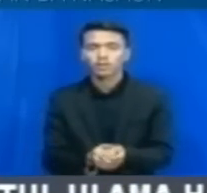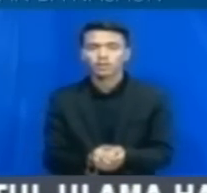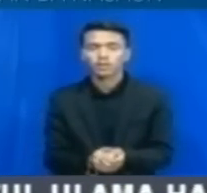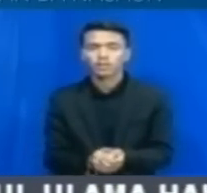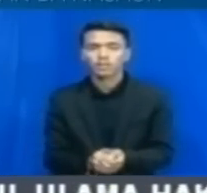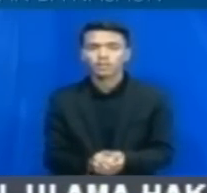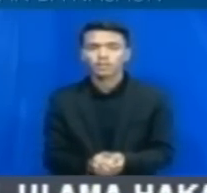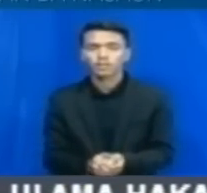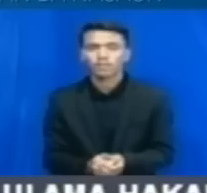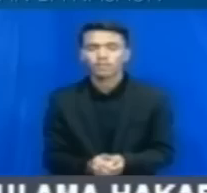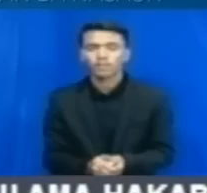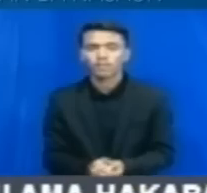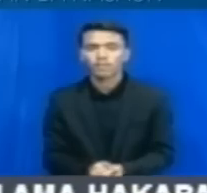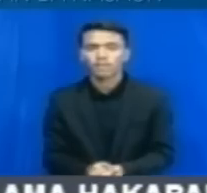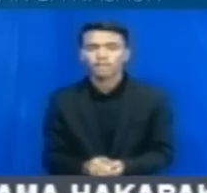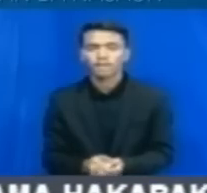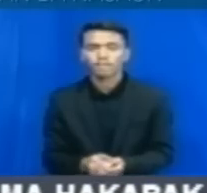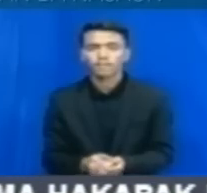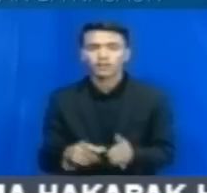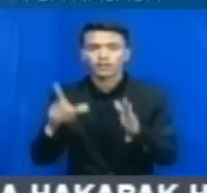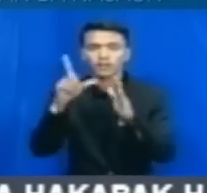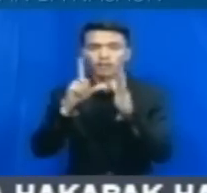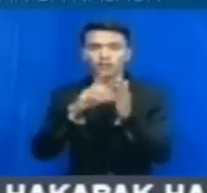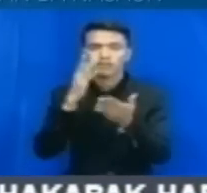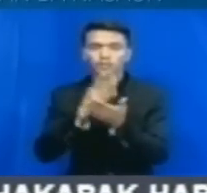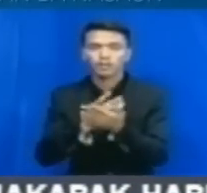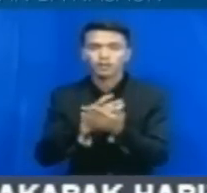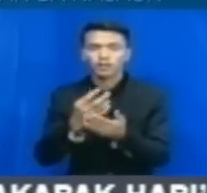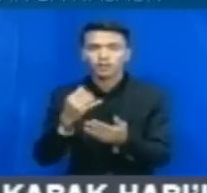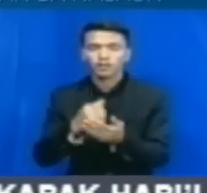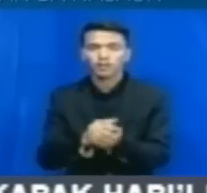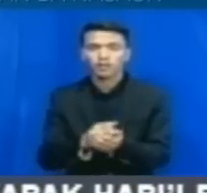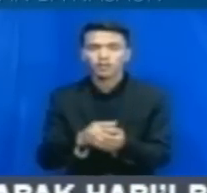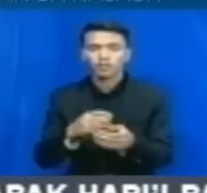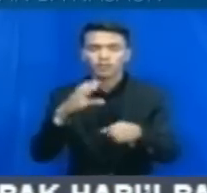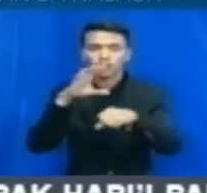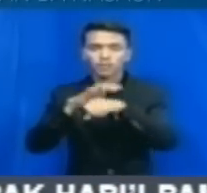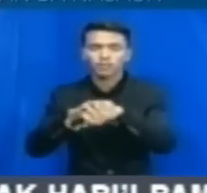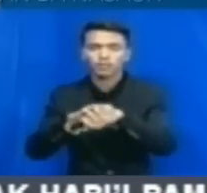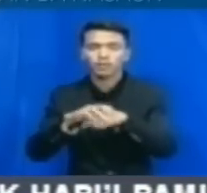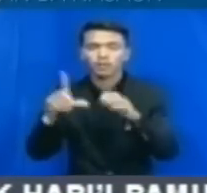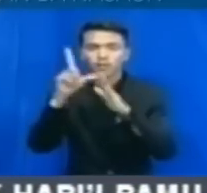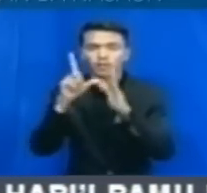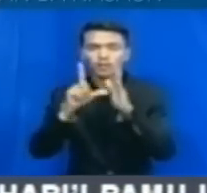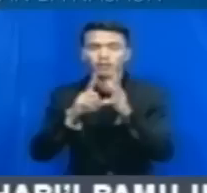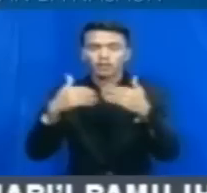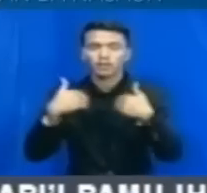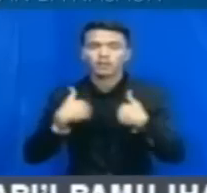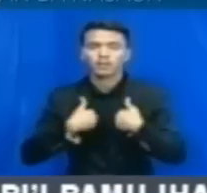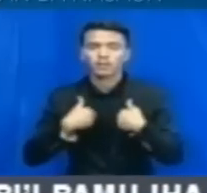ilegal. Né, por que tem colher. E a lei que banda de inteligência, a tua captura. Né, e a lei que